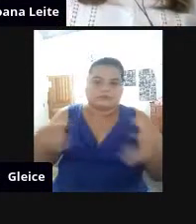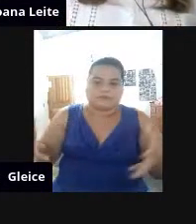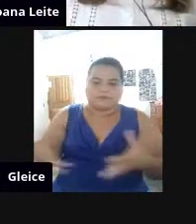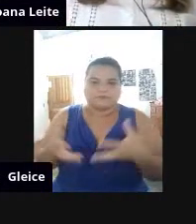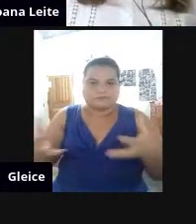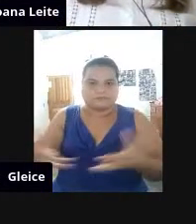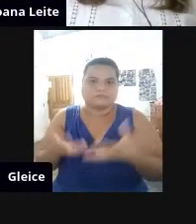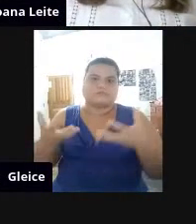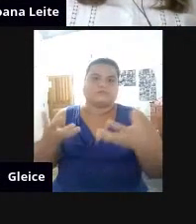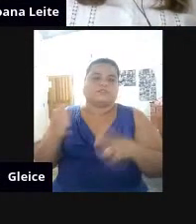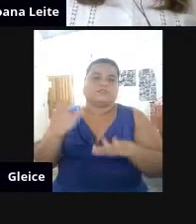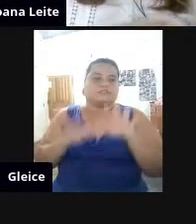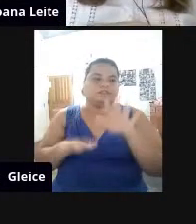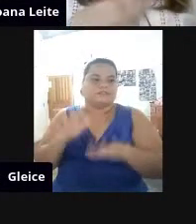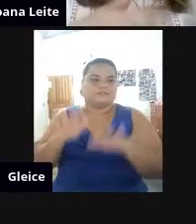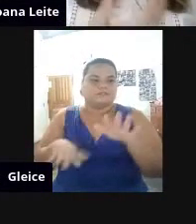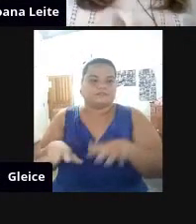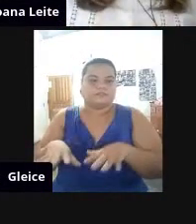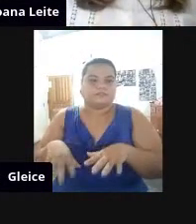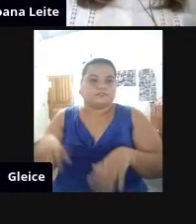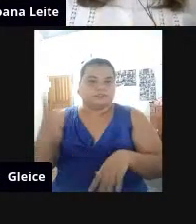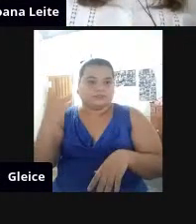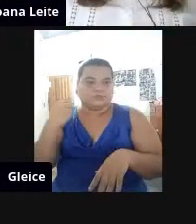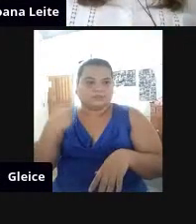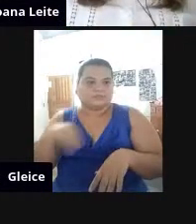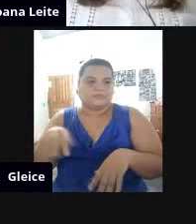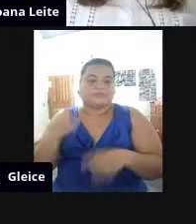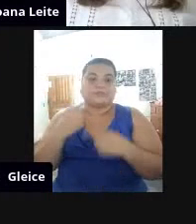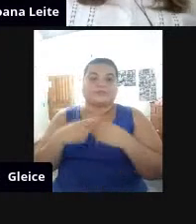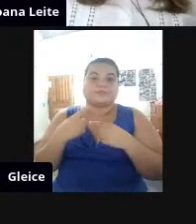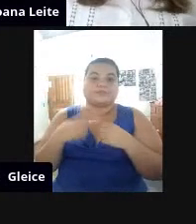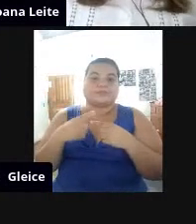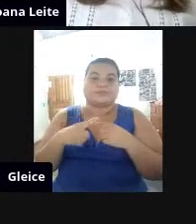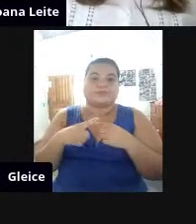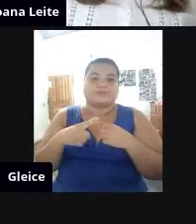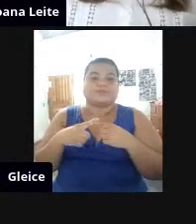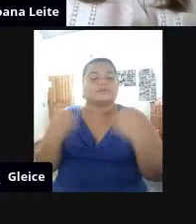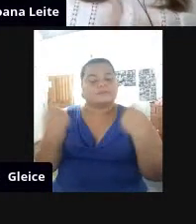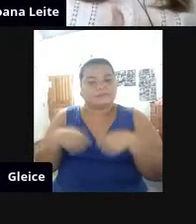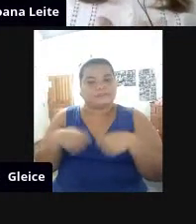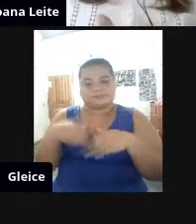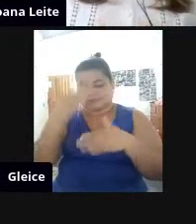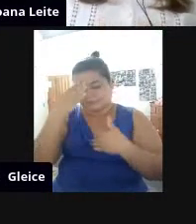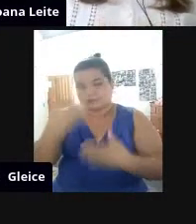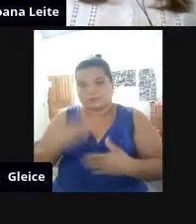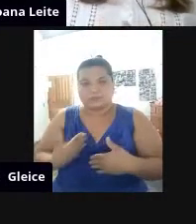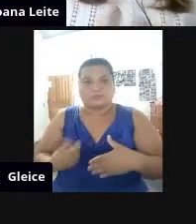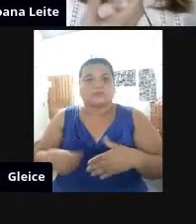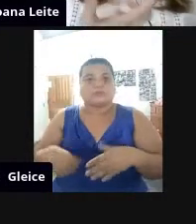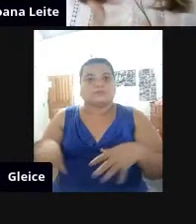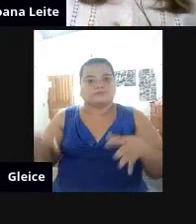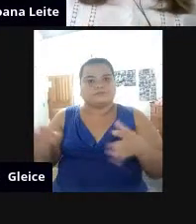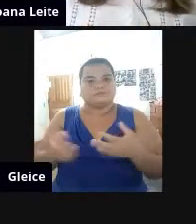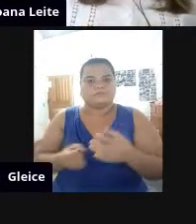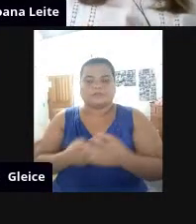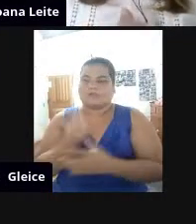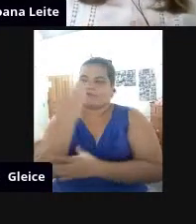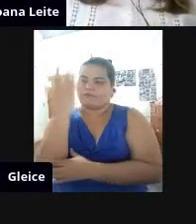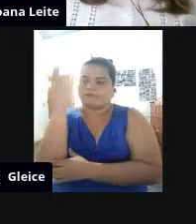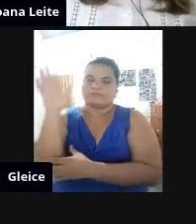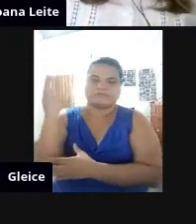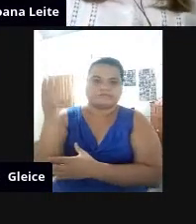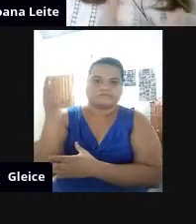naturalmente a presença dessas substâncias, porque é o mecanismo de defesa dessas plantas, né? Essas plantas podem apresentar compostos